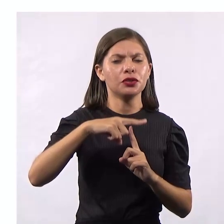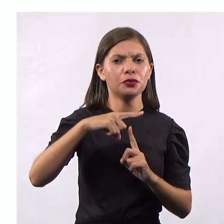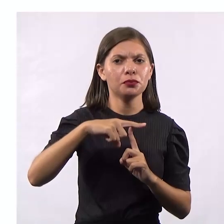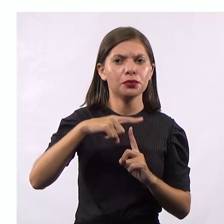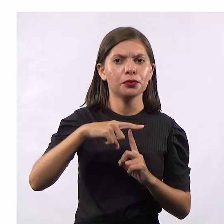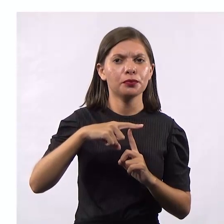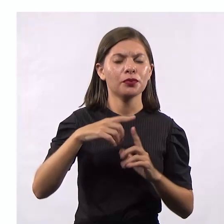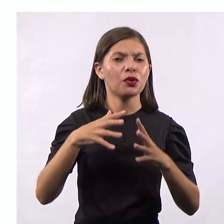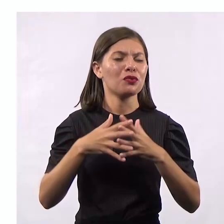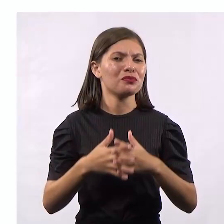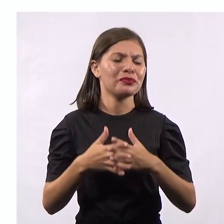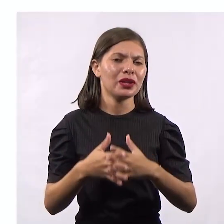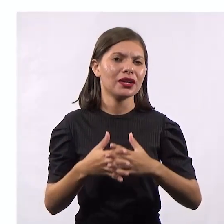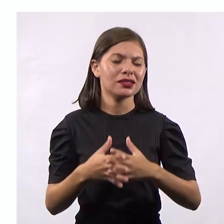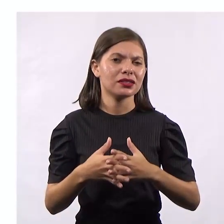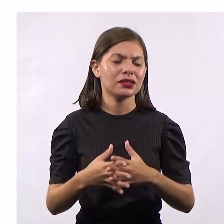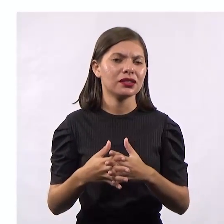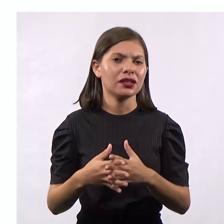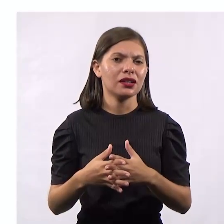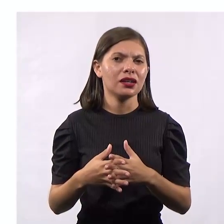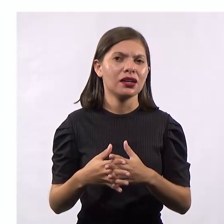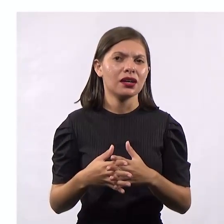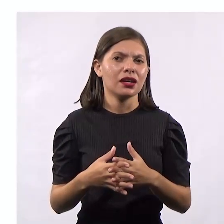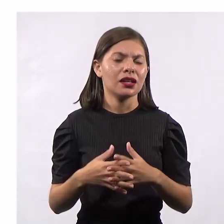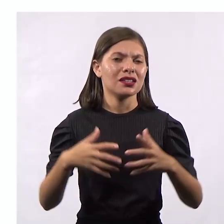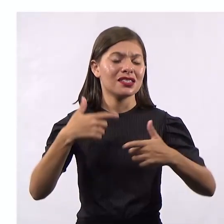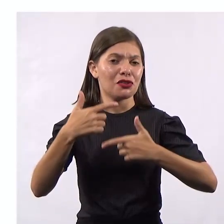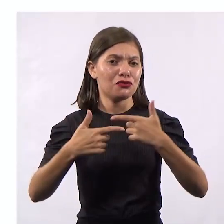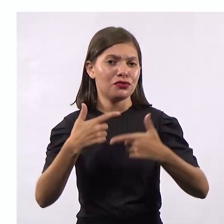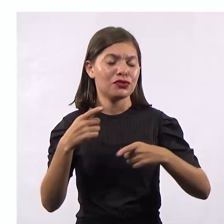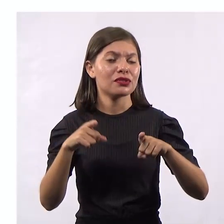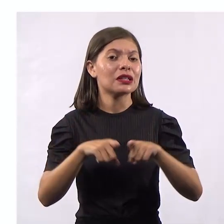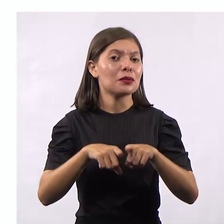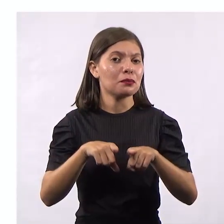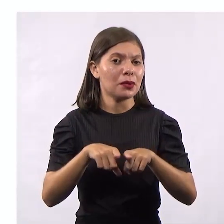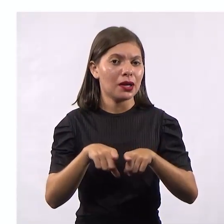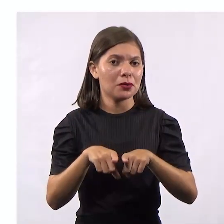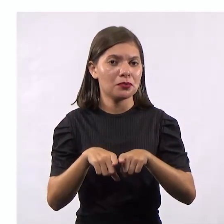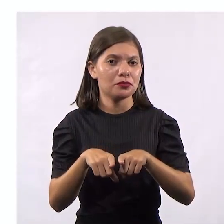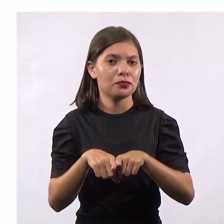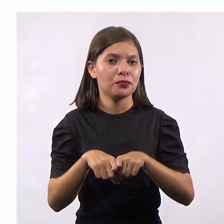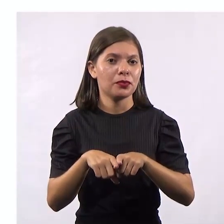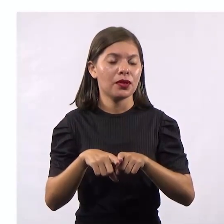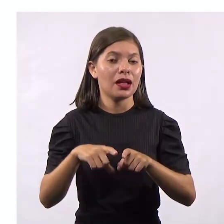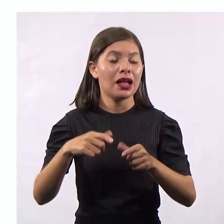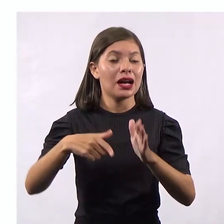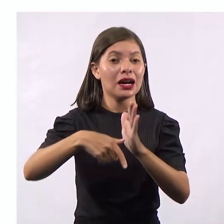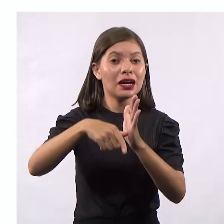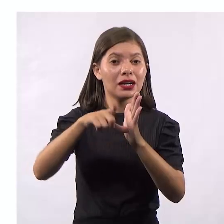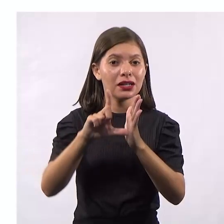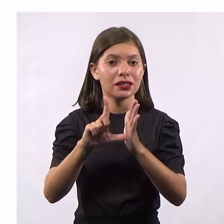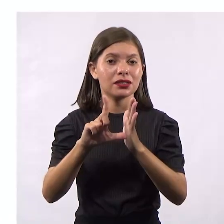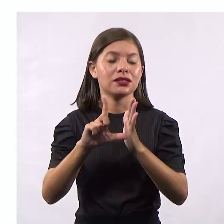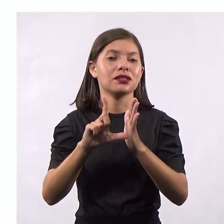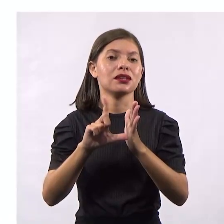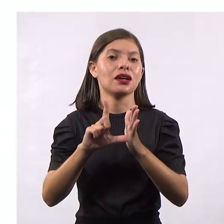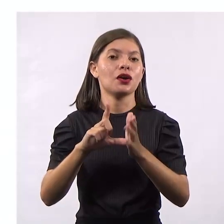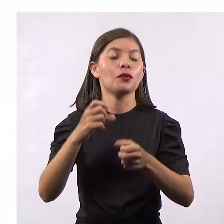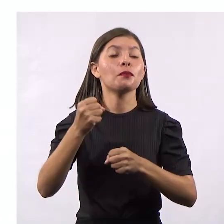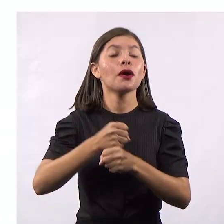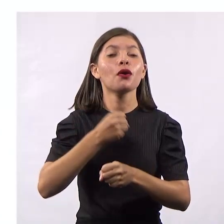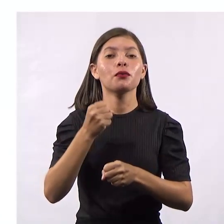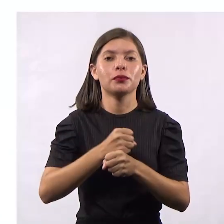Nesse tipo de concessão complexa, né, que além do serviço tem que ter antes uma obra